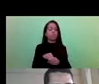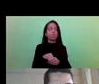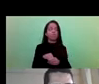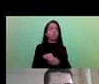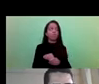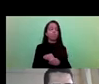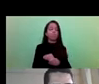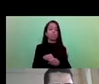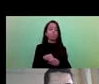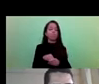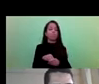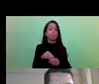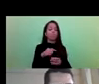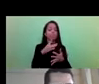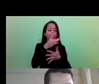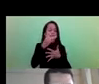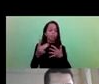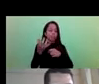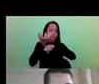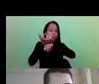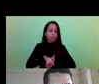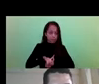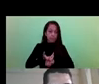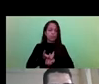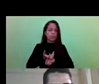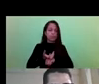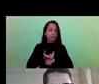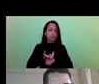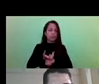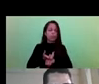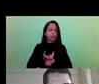corpo de componentes curriculares, de disciplinas,